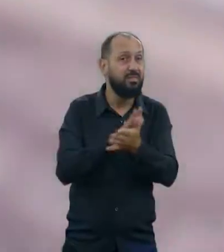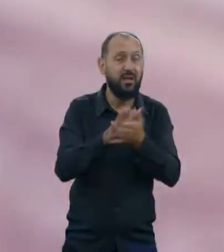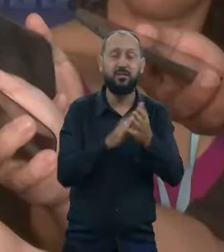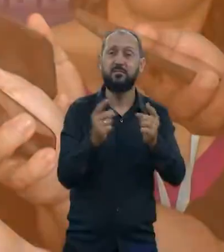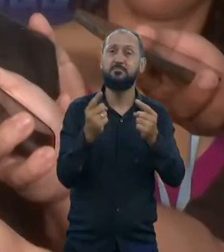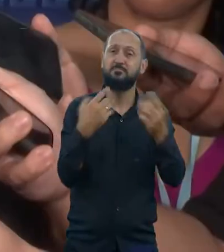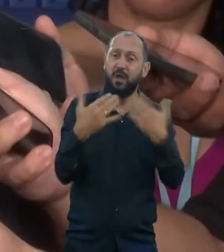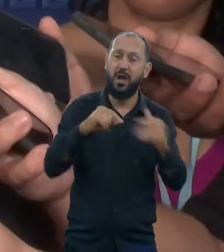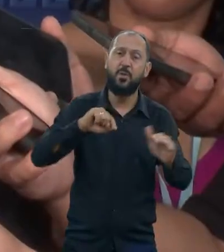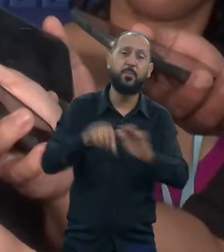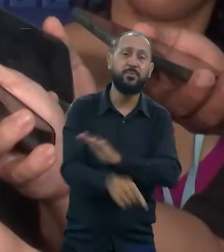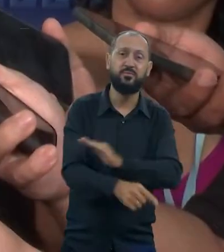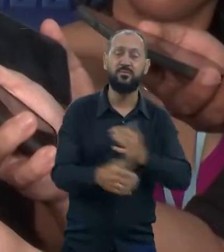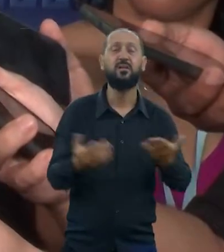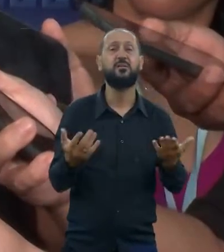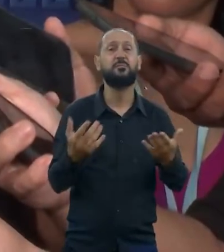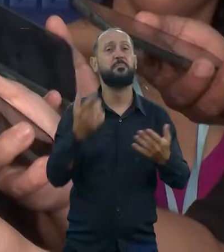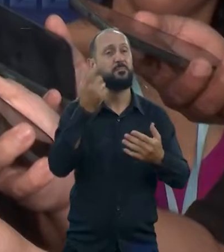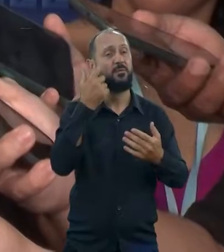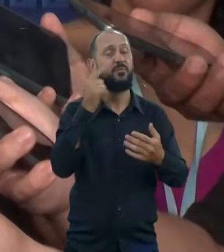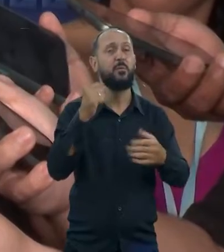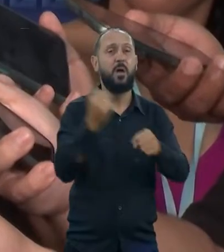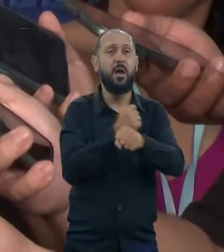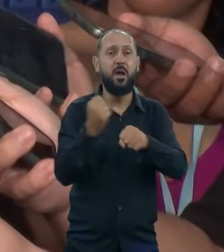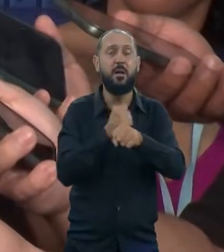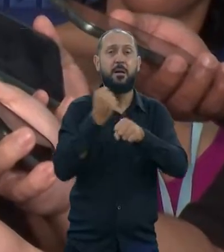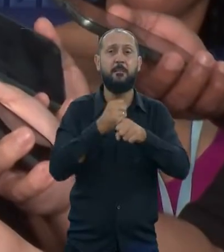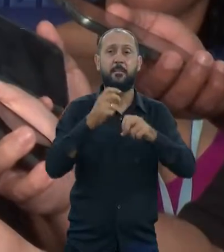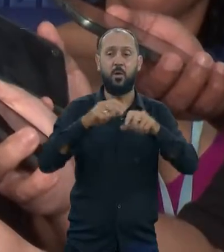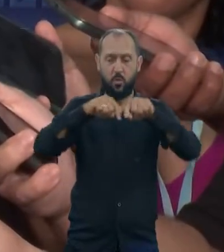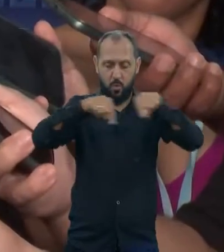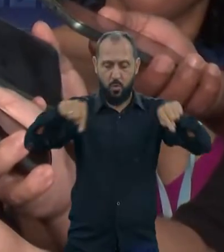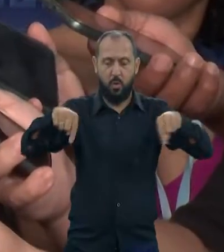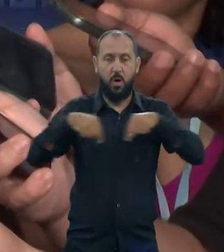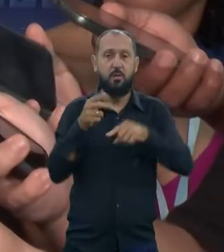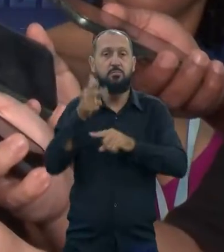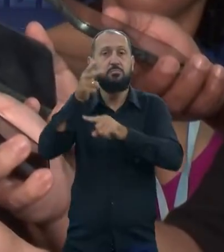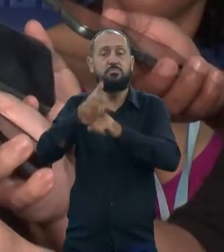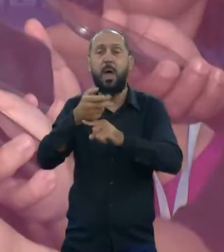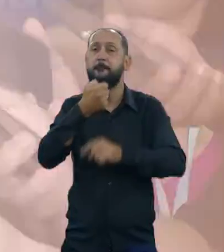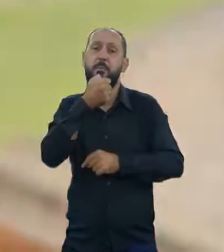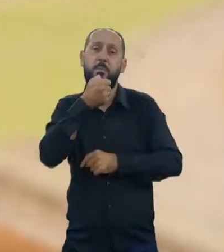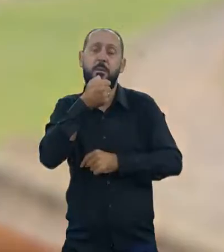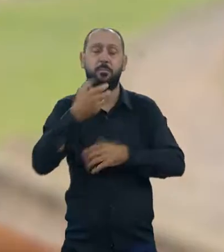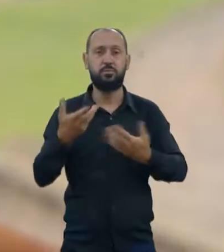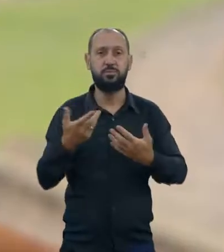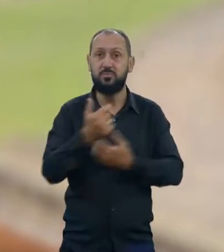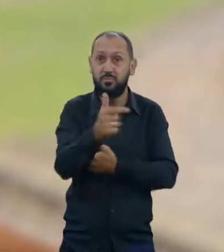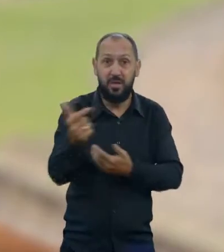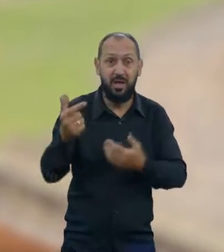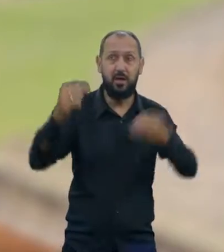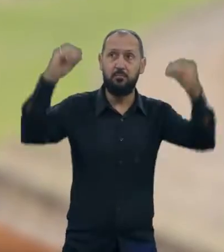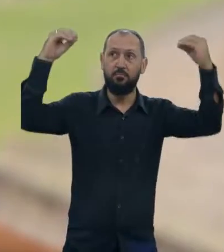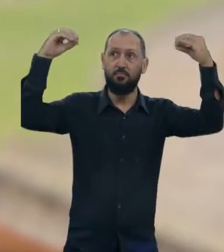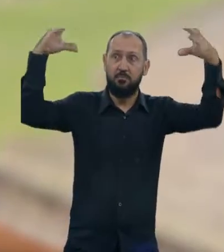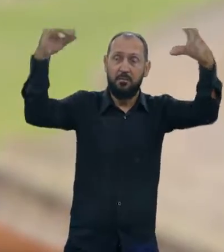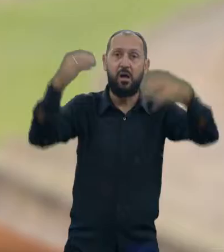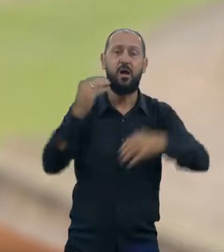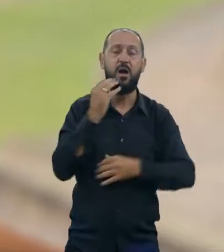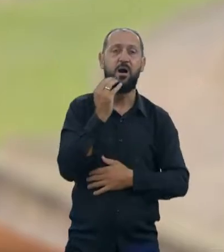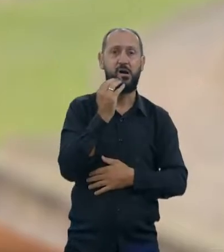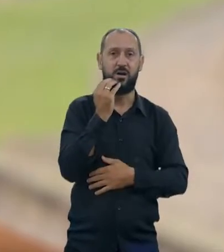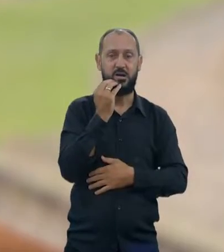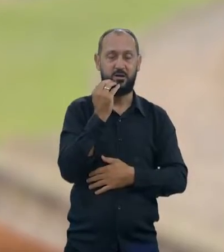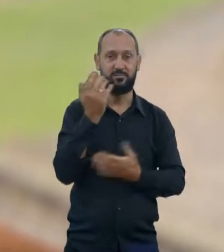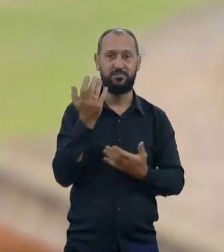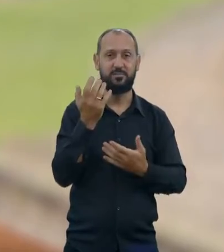temos que fazer um debate mais aprofundado para trazer uma reforma para as cabines, por exemplo, da imprensa. Nós temos uma